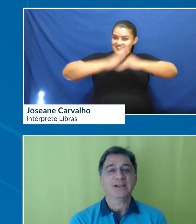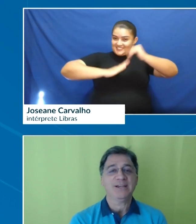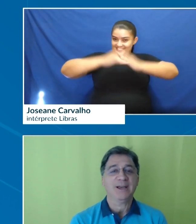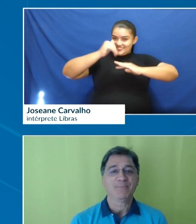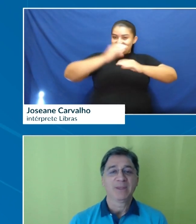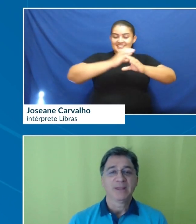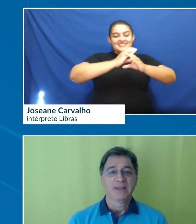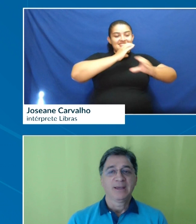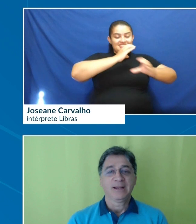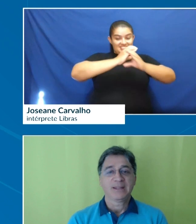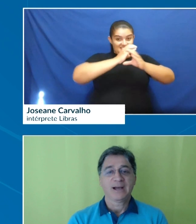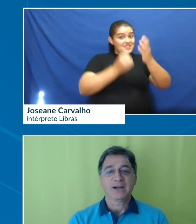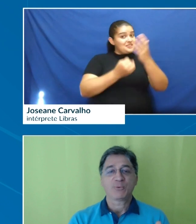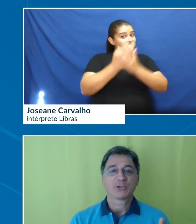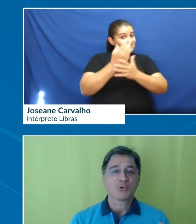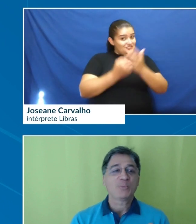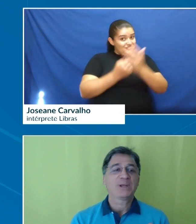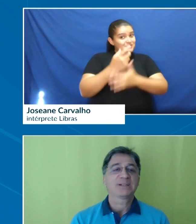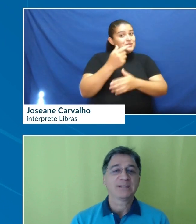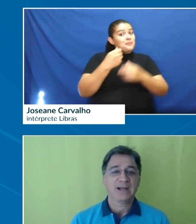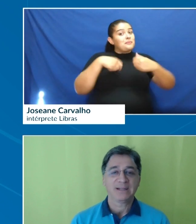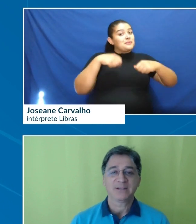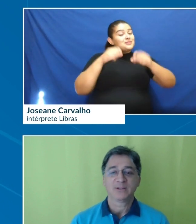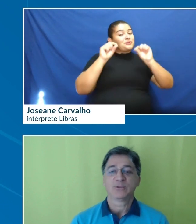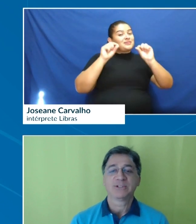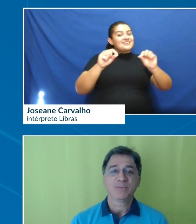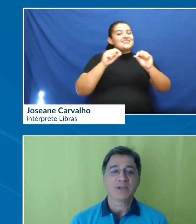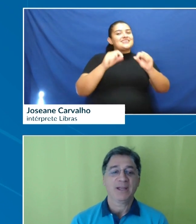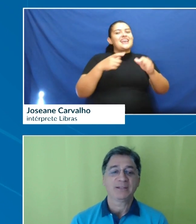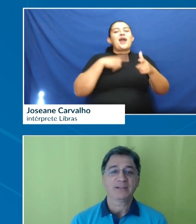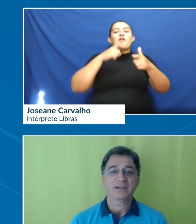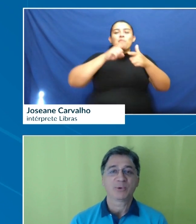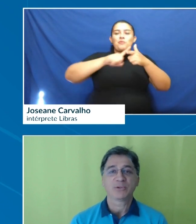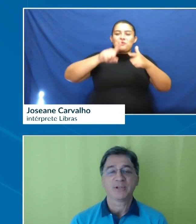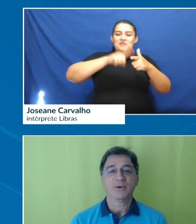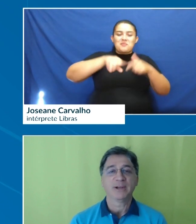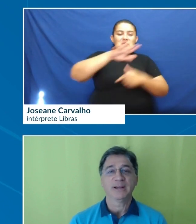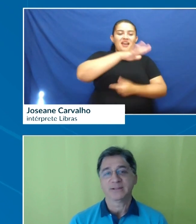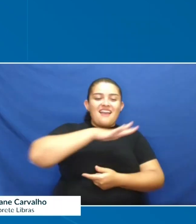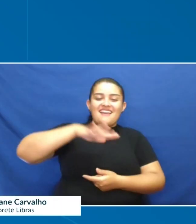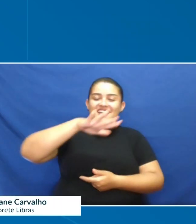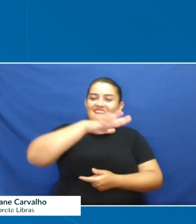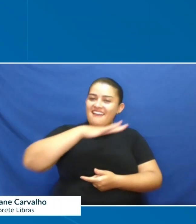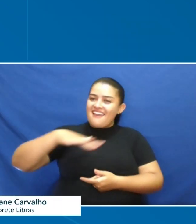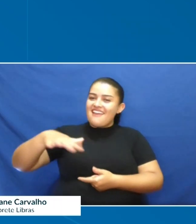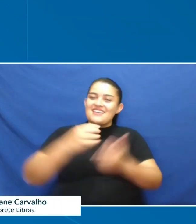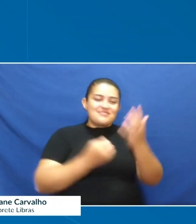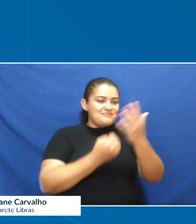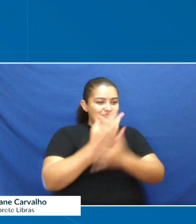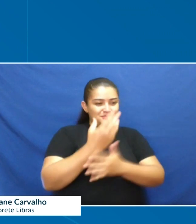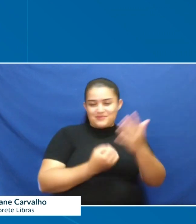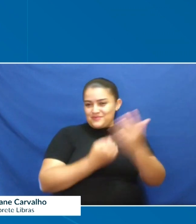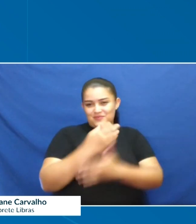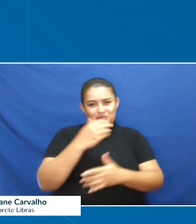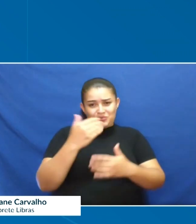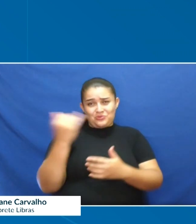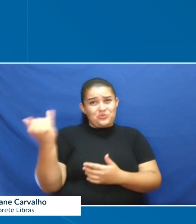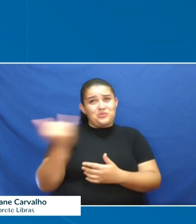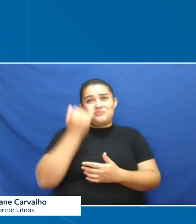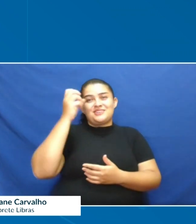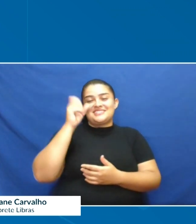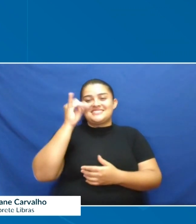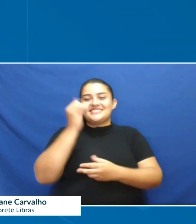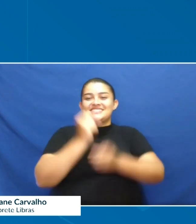da engenharia lidar com as complexidades dos ambientes de produção, né? Seja na área de industrial